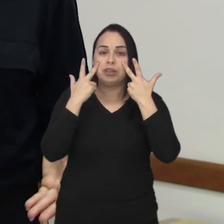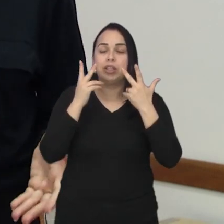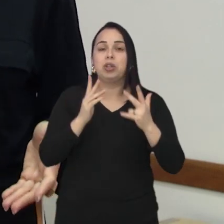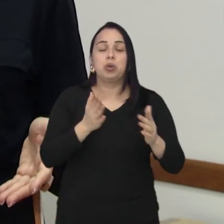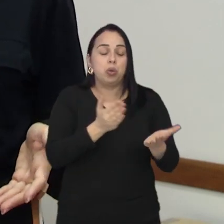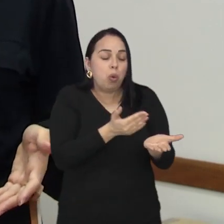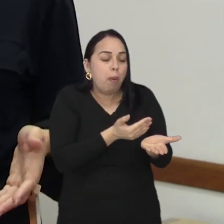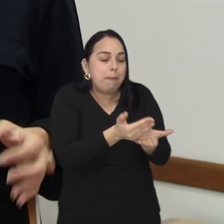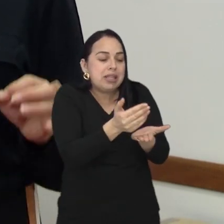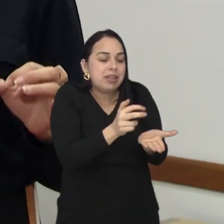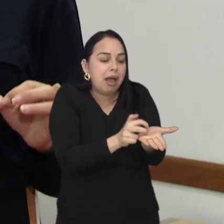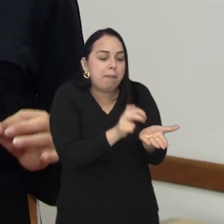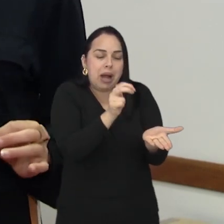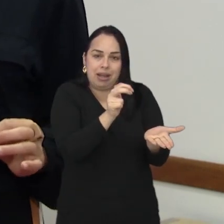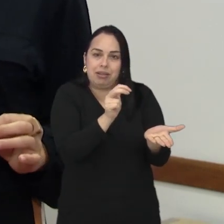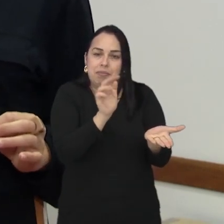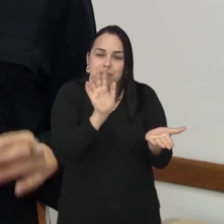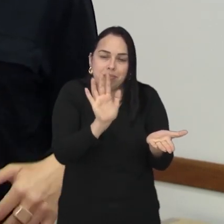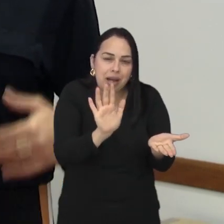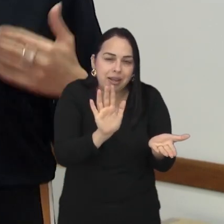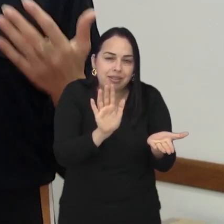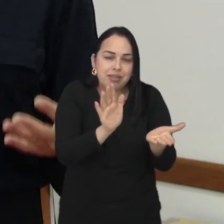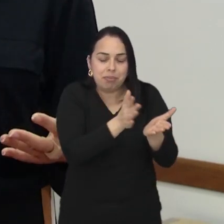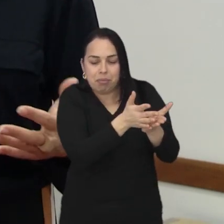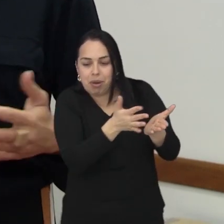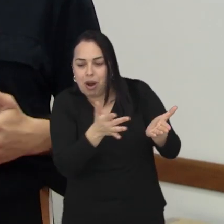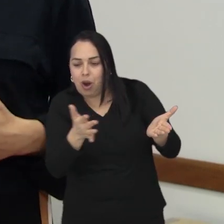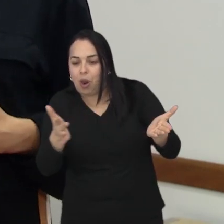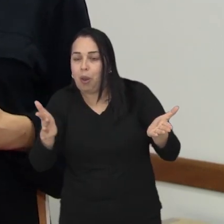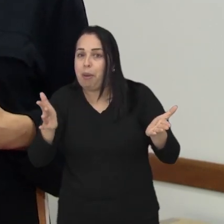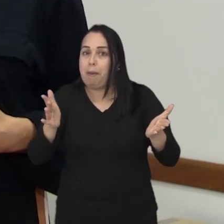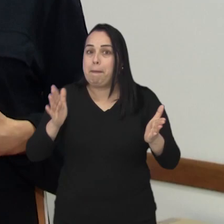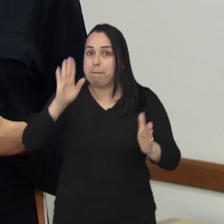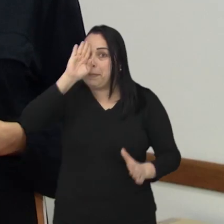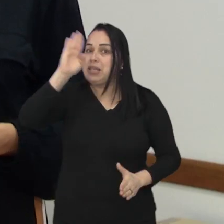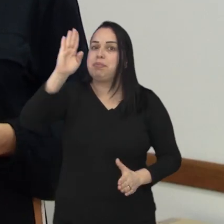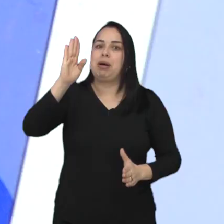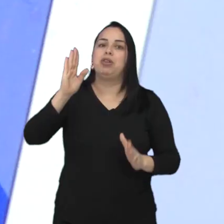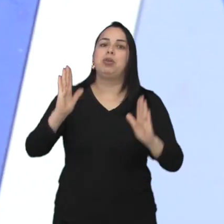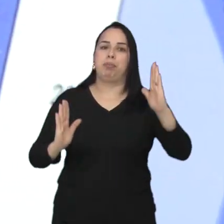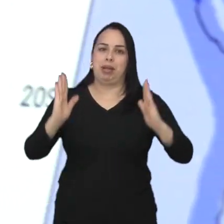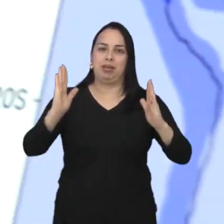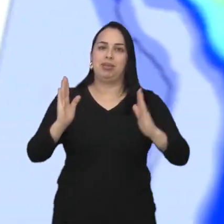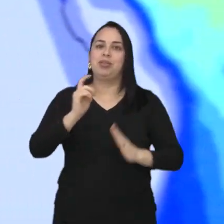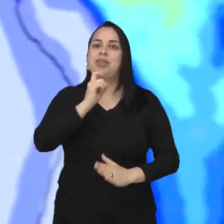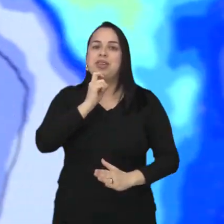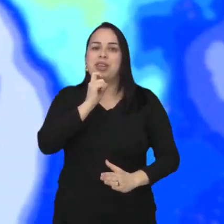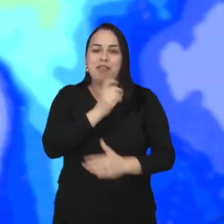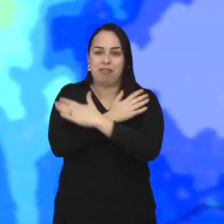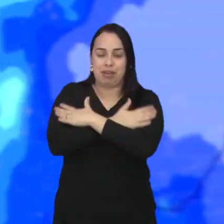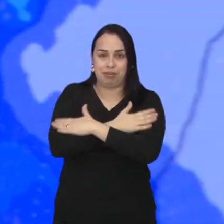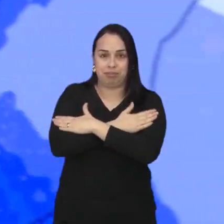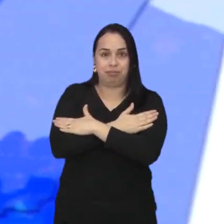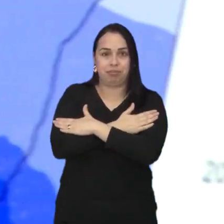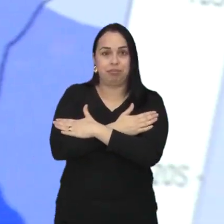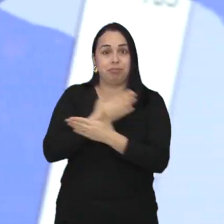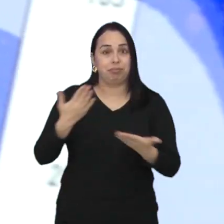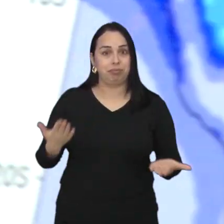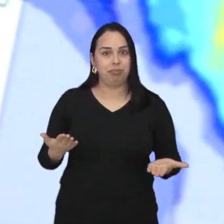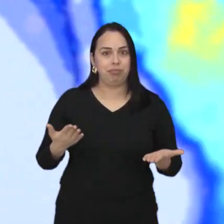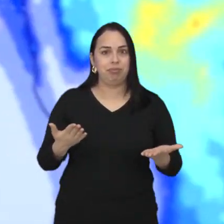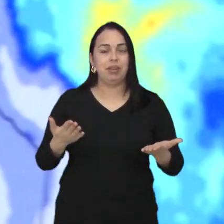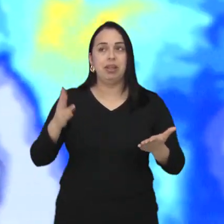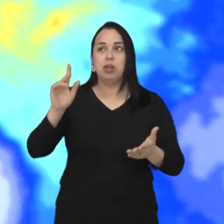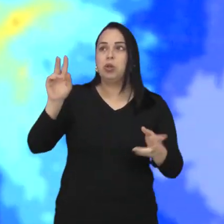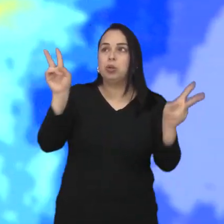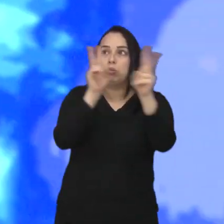primeiras horas da manhã, mas o fenômeno se prolonga no inverno. Ainda segundo dados do INPE, a